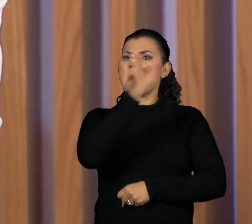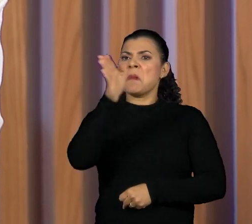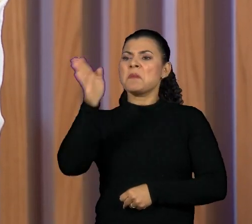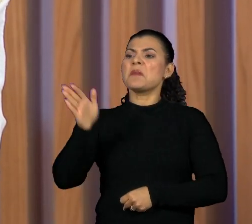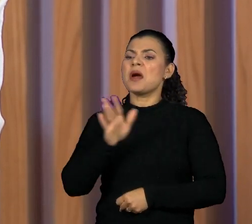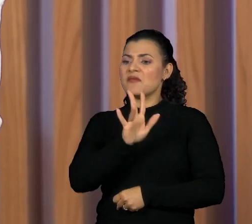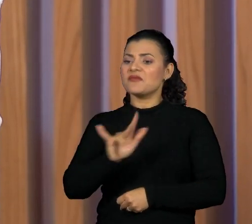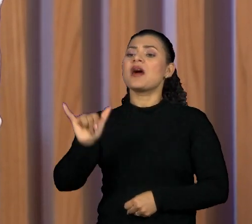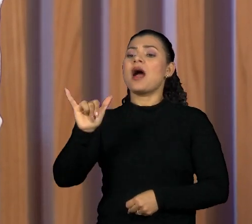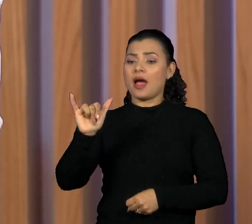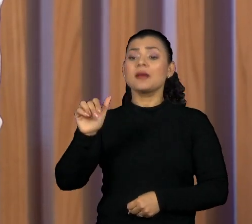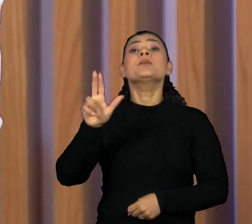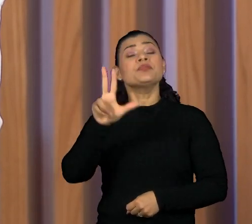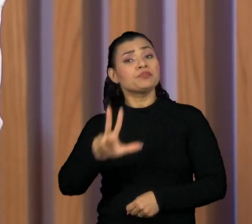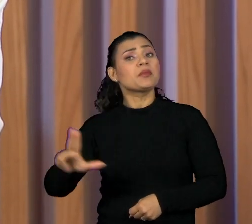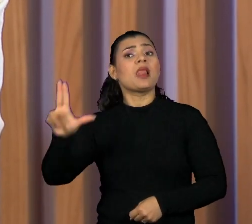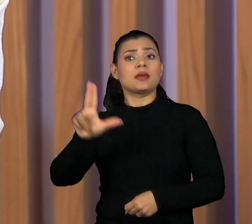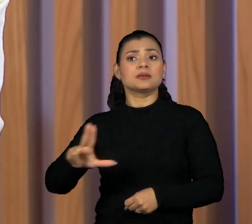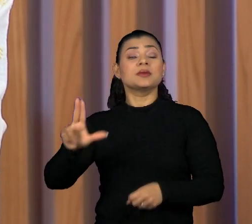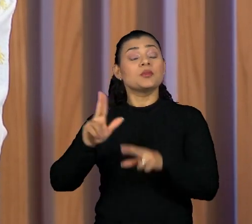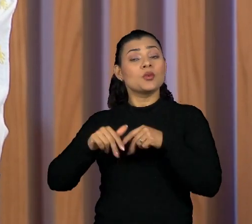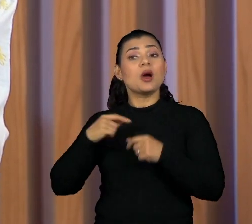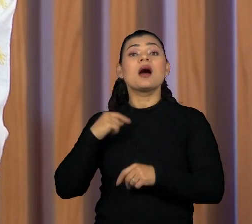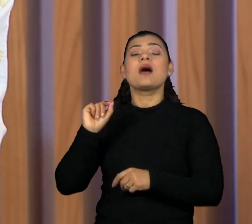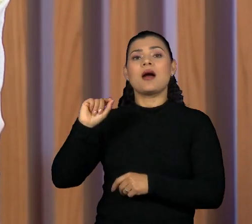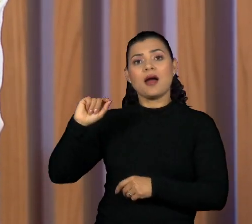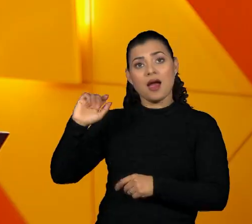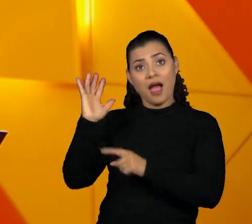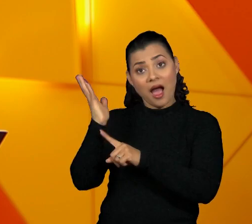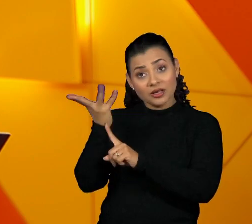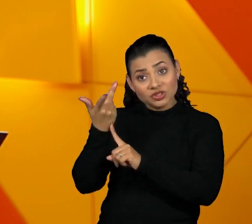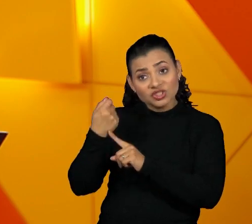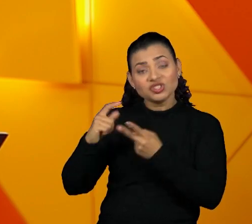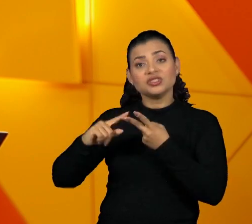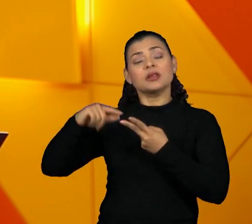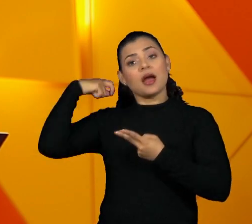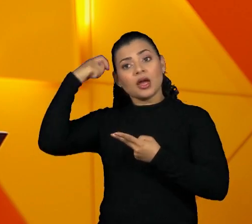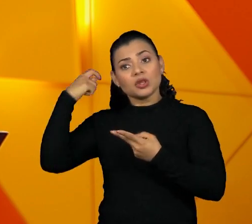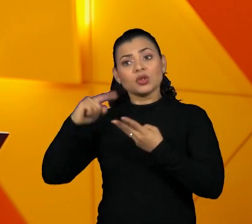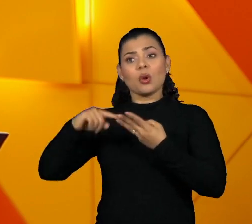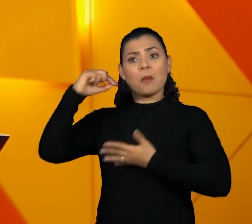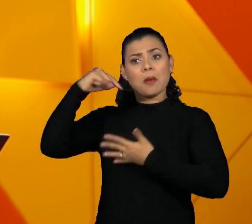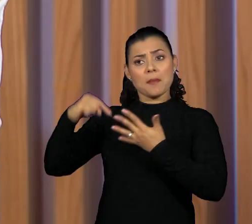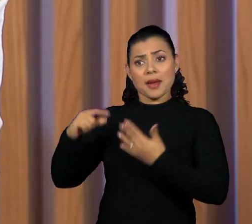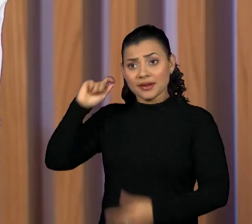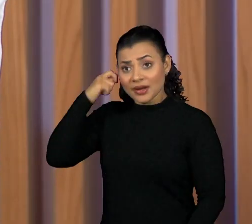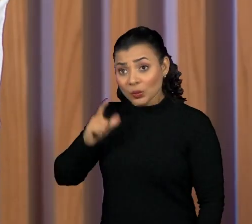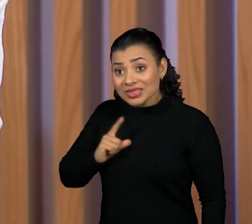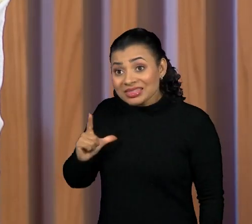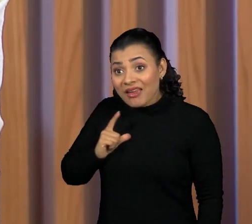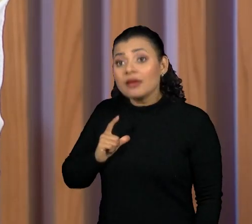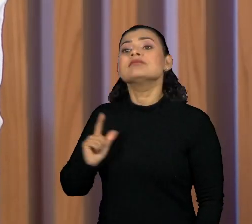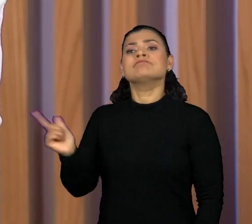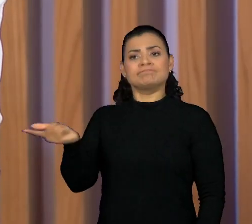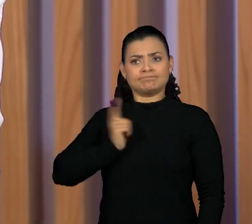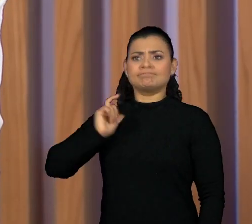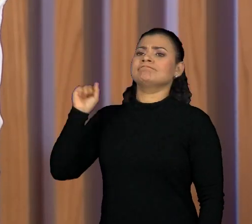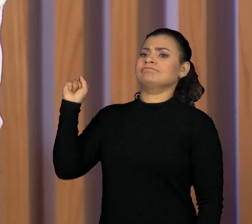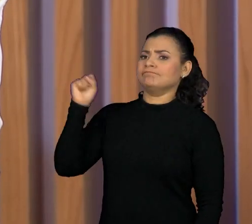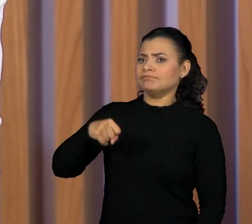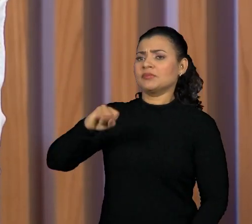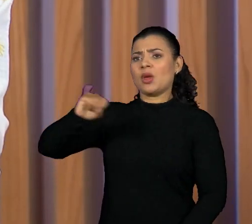tem artistas negras, negros, escultores? Tem, né? É uma questão da gente